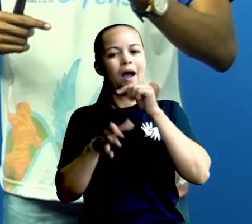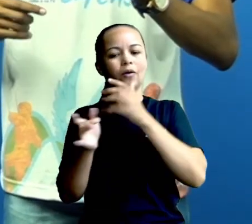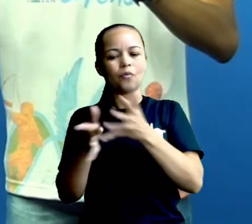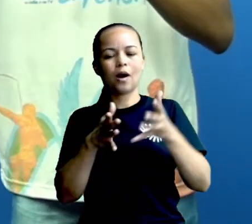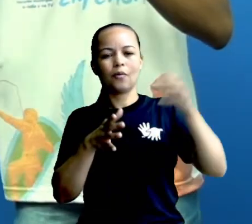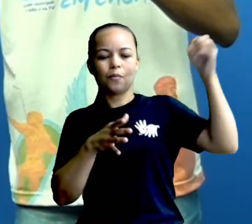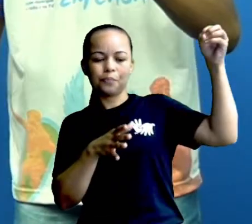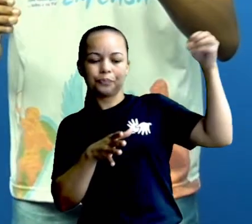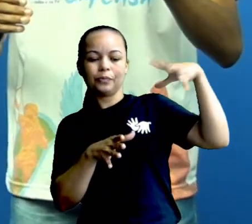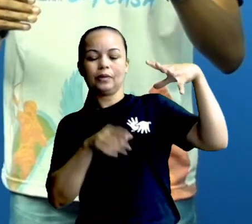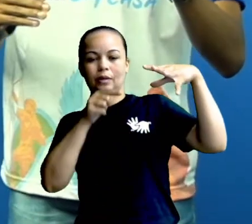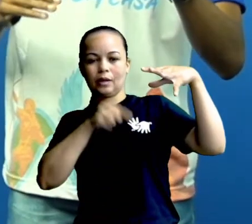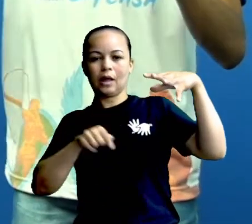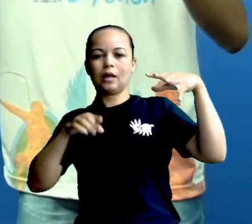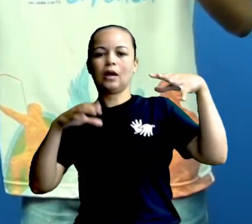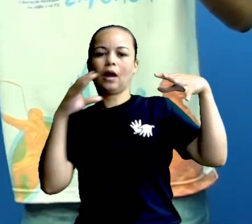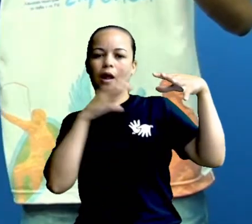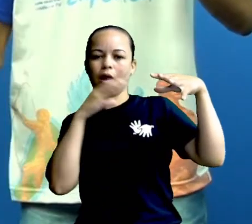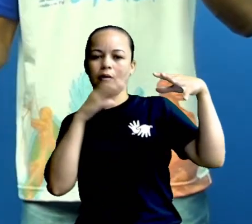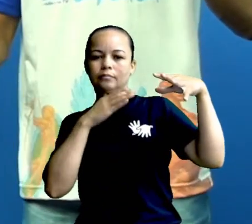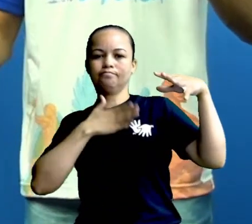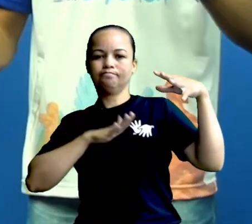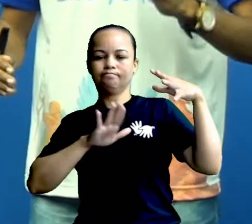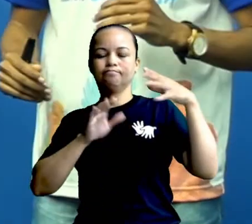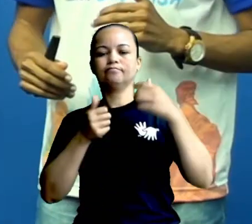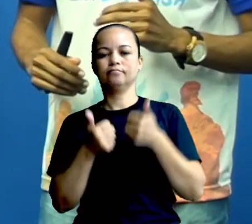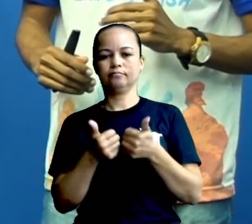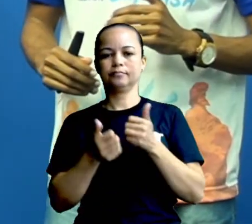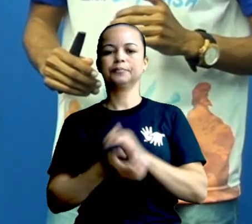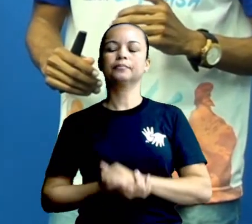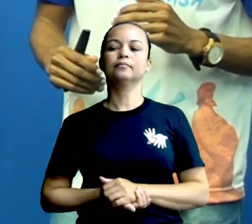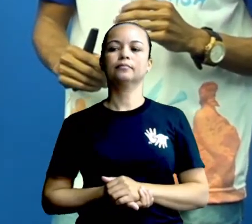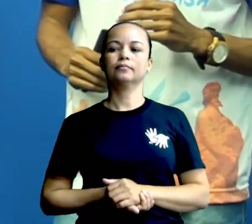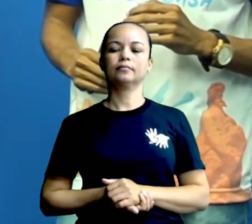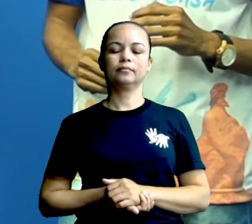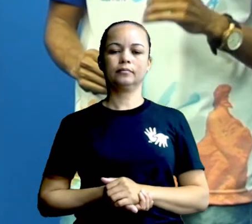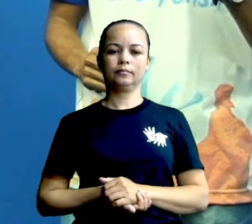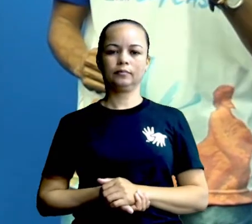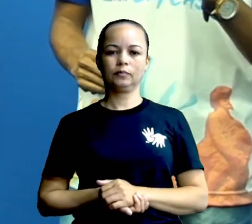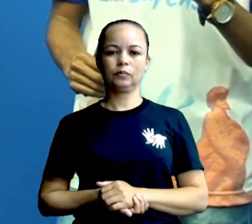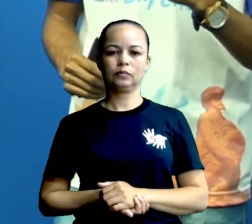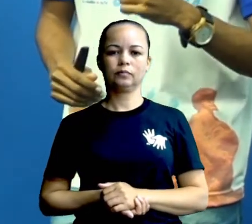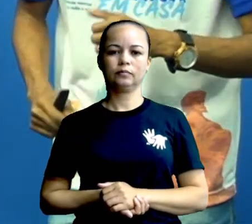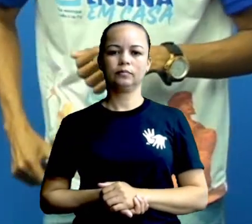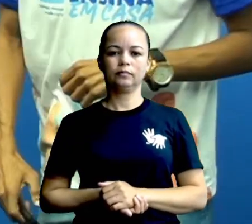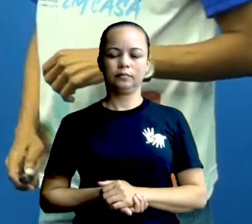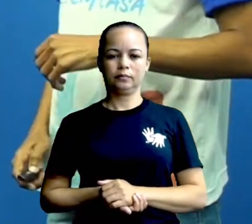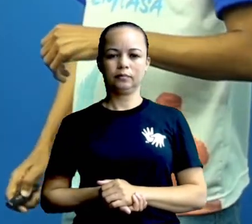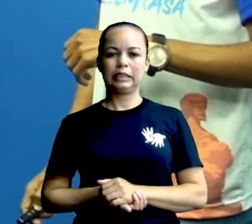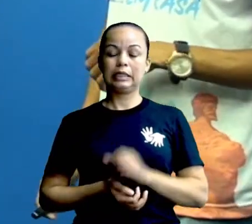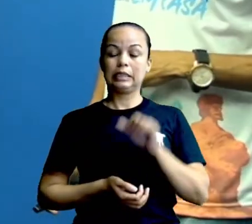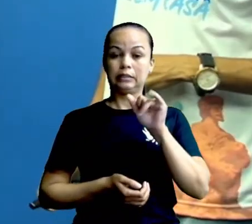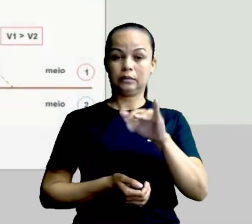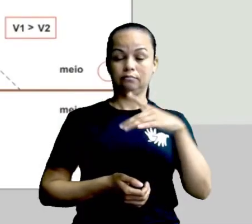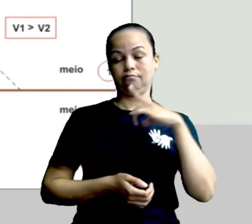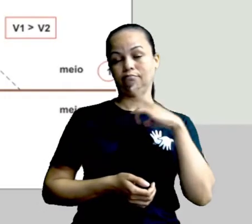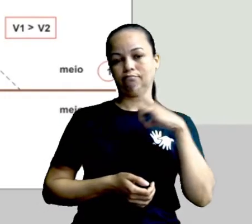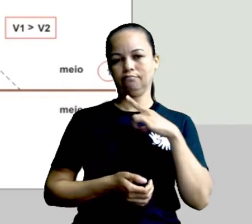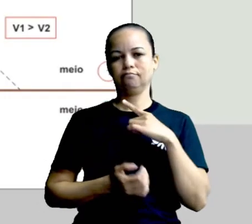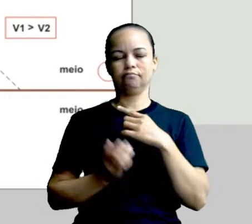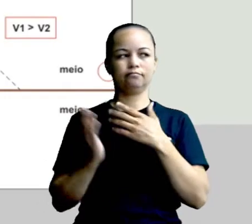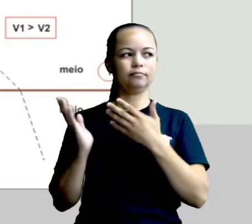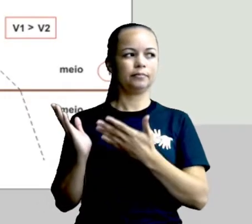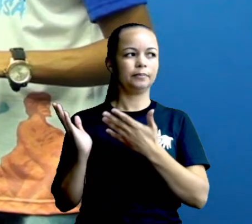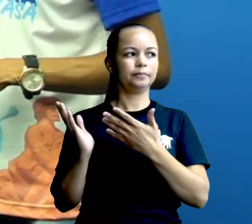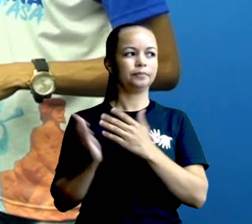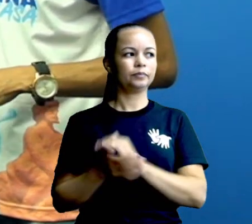a tendência da luz é diminuir a velocidade. Ok? Beleza? Então, se